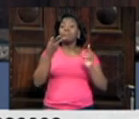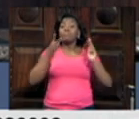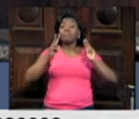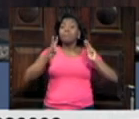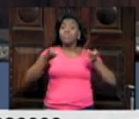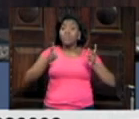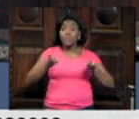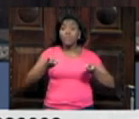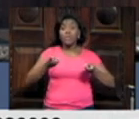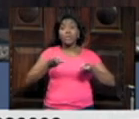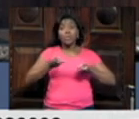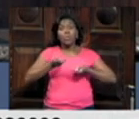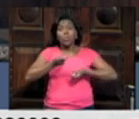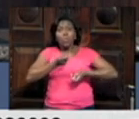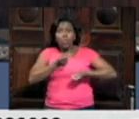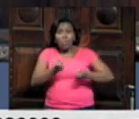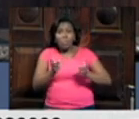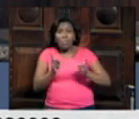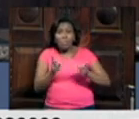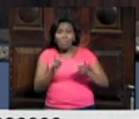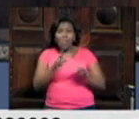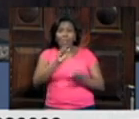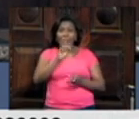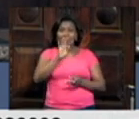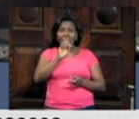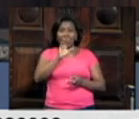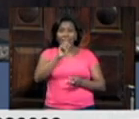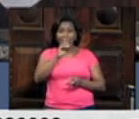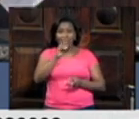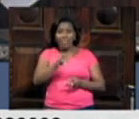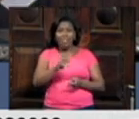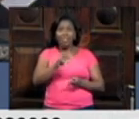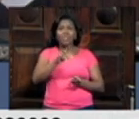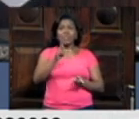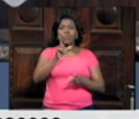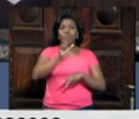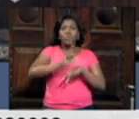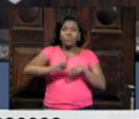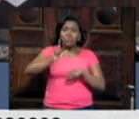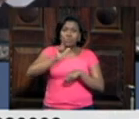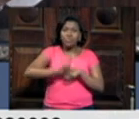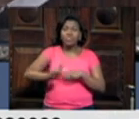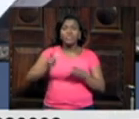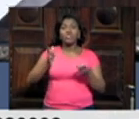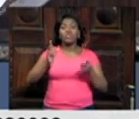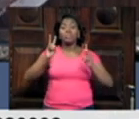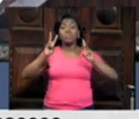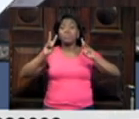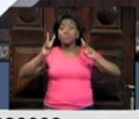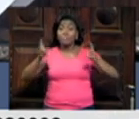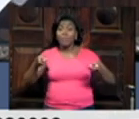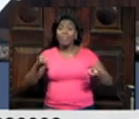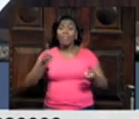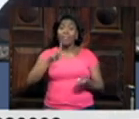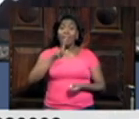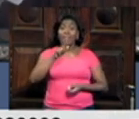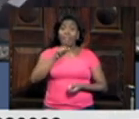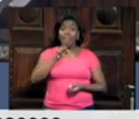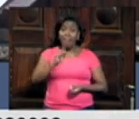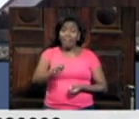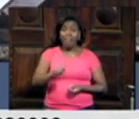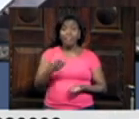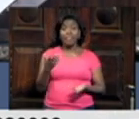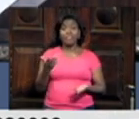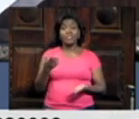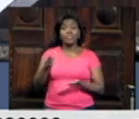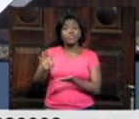comércio atacadista, à logística. Nós temos aqui a questão de gás, nós temos aqui